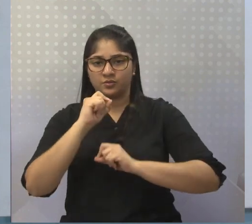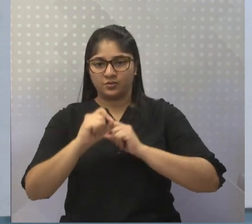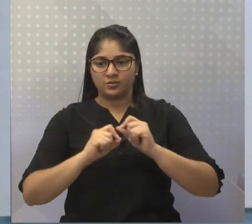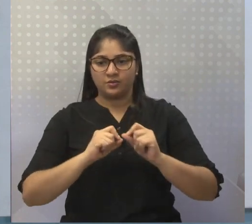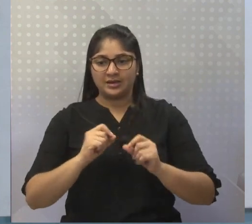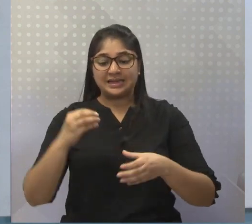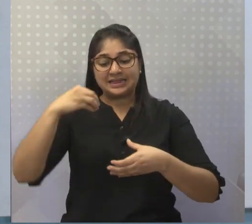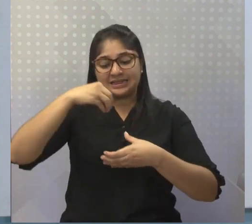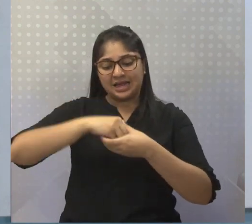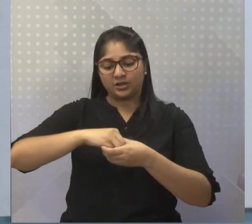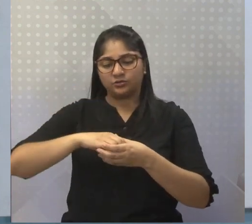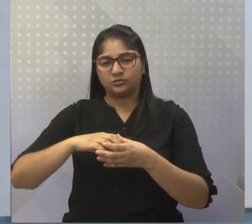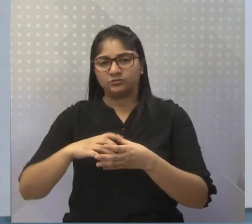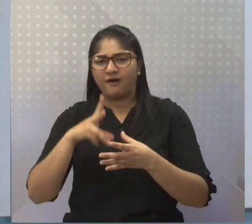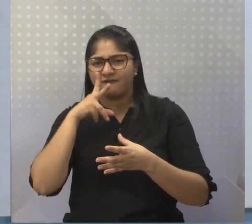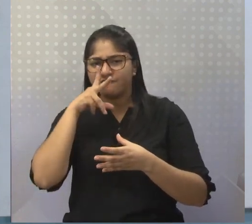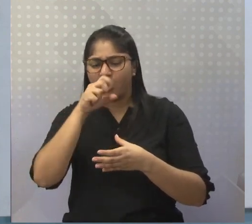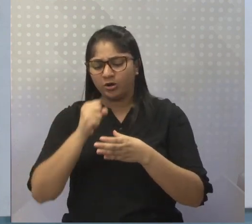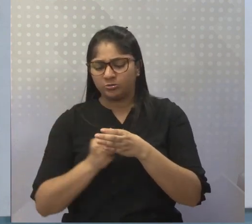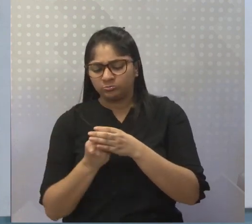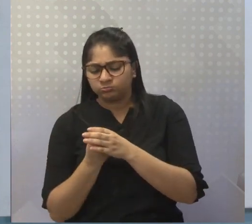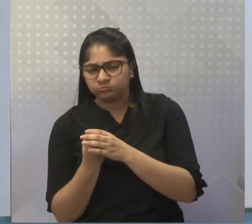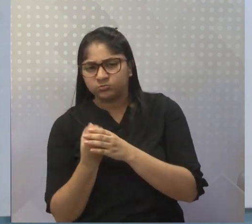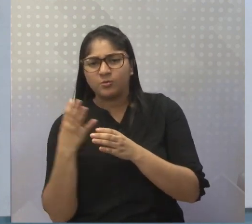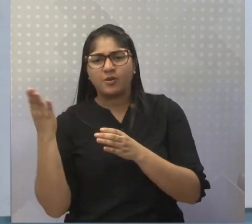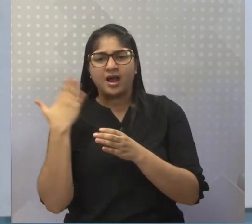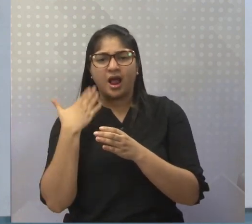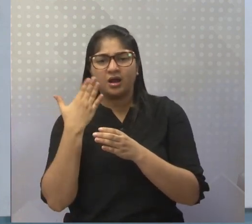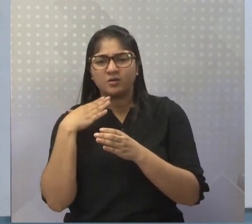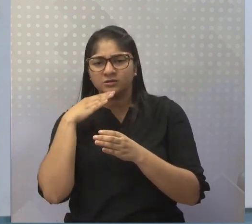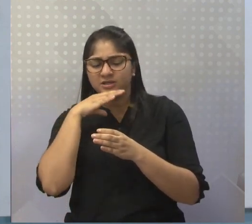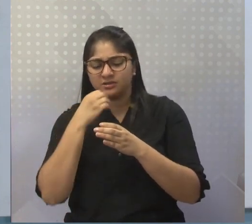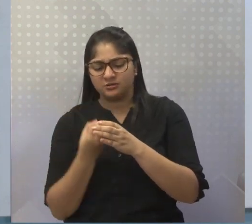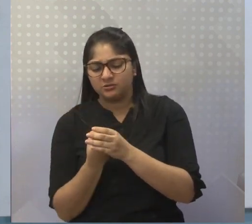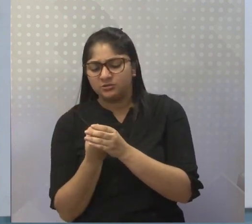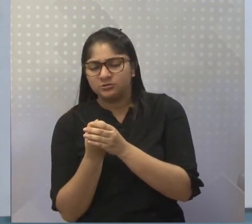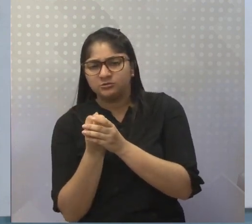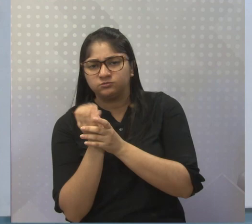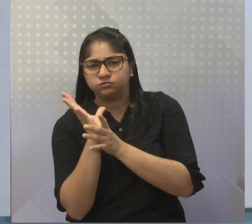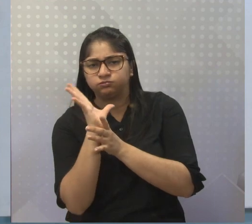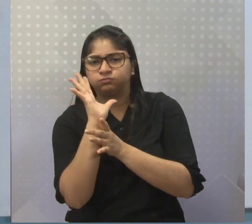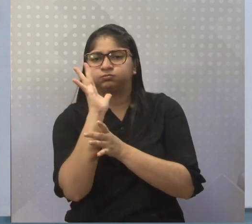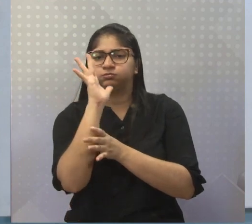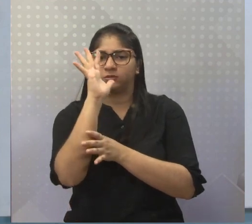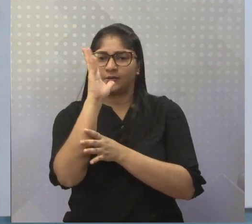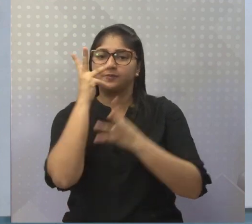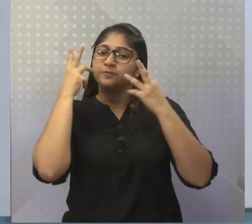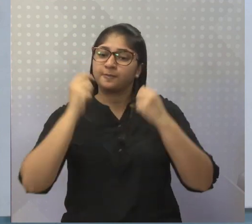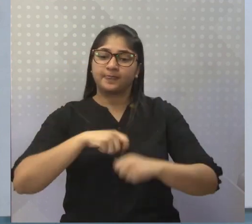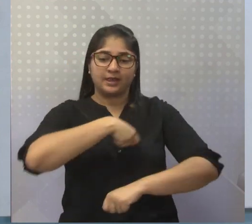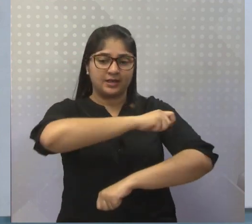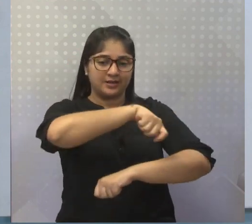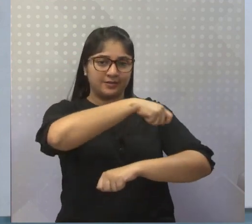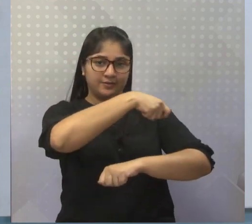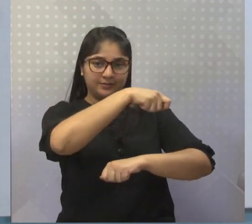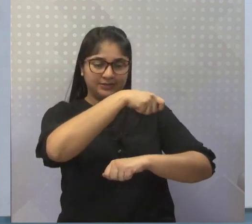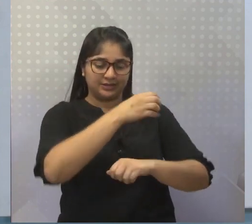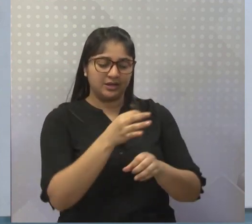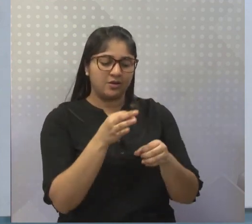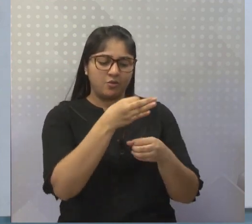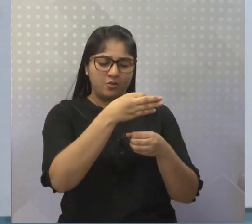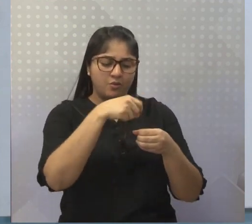ou livro do núcleo tá esse calor que tem que ser expelido lembra da panela de pressão que tem é